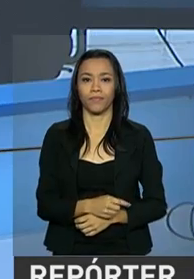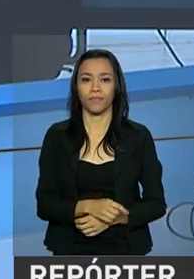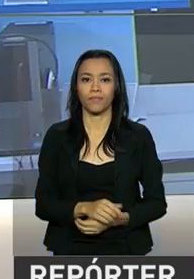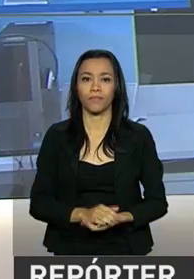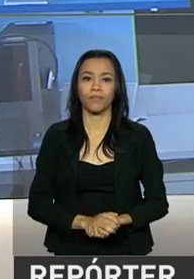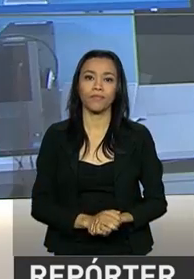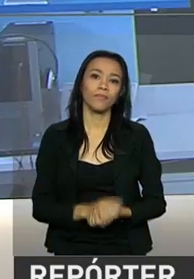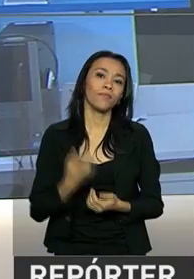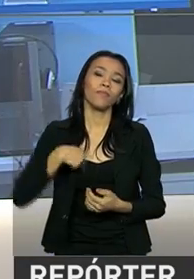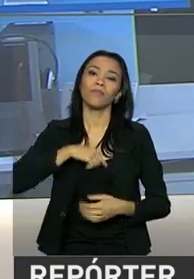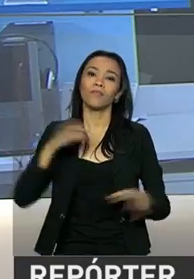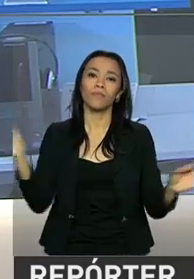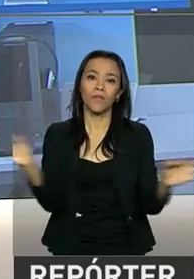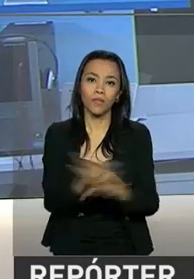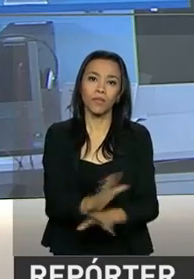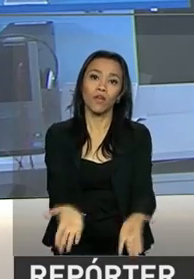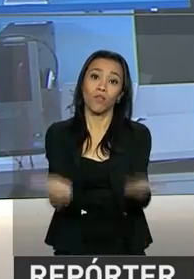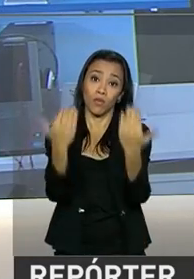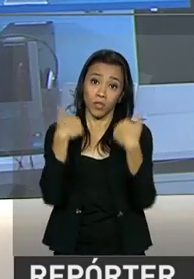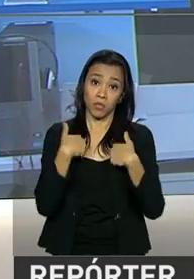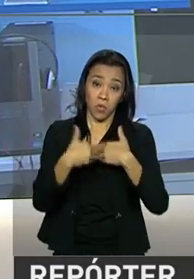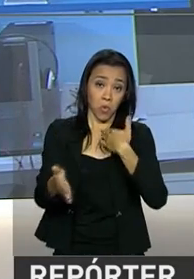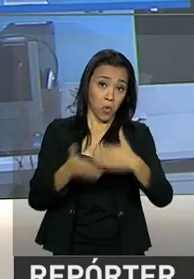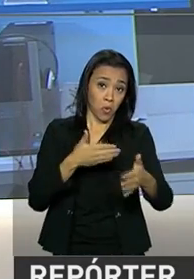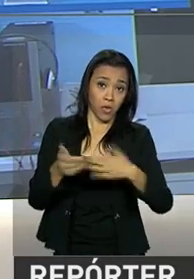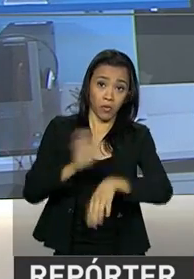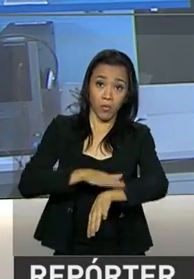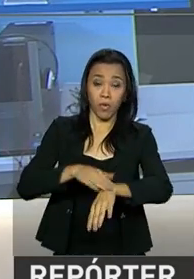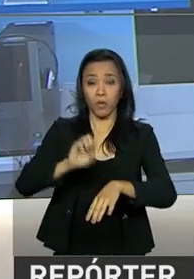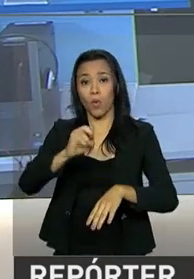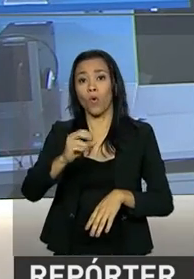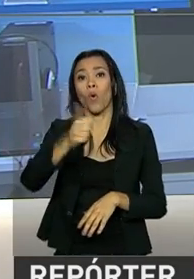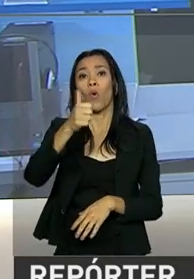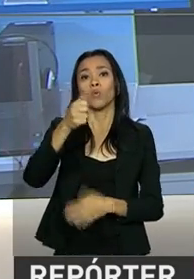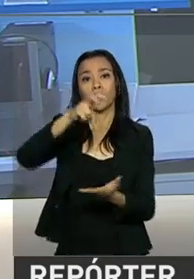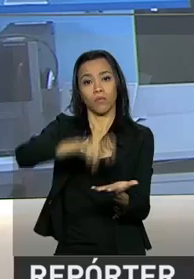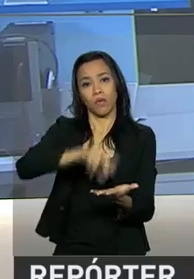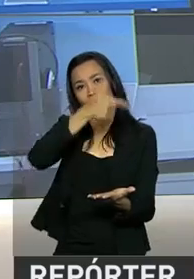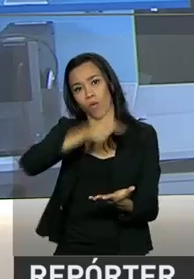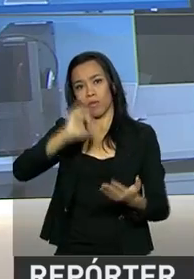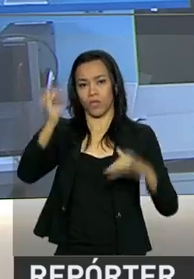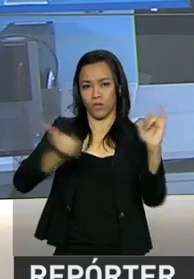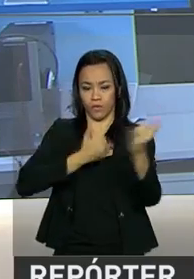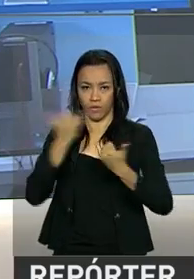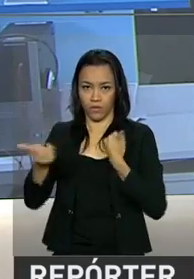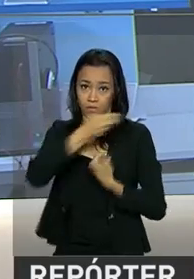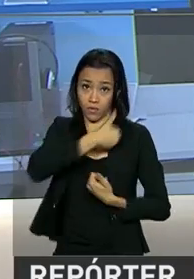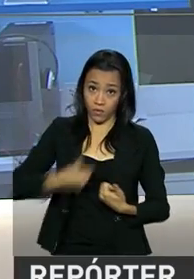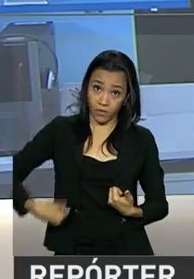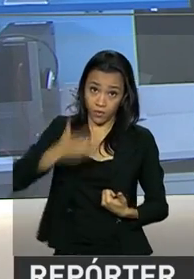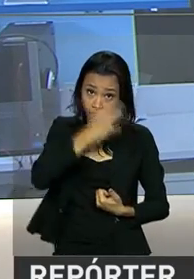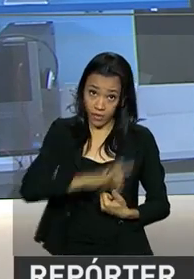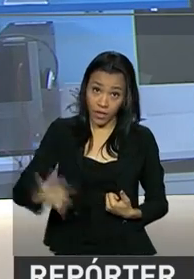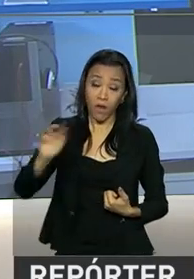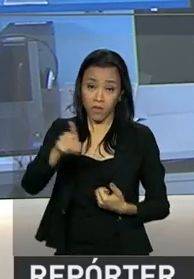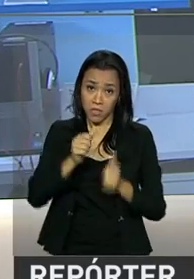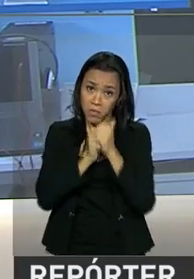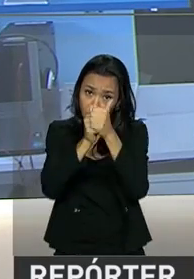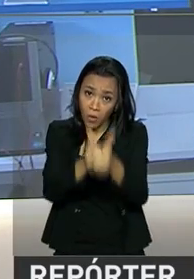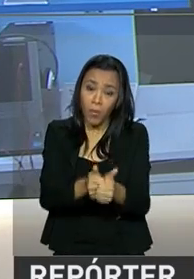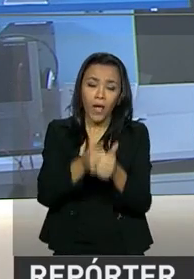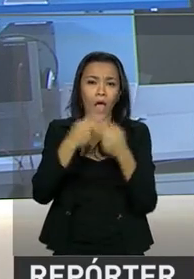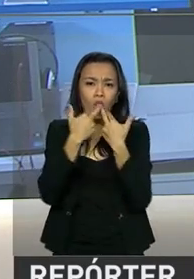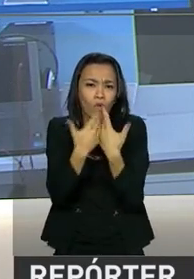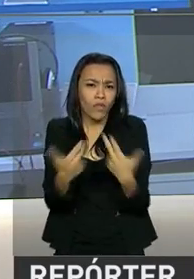receita.fazenda.gov.br nós ficamos por aqui voltamos a qualquer momento ou às 11 da manhã com outras informações do governo federal acompanhe também as